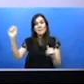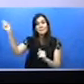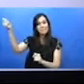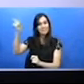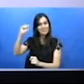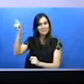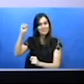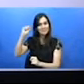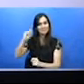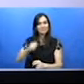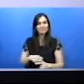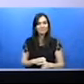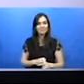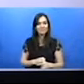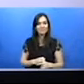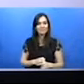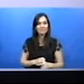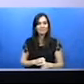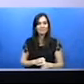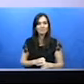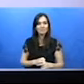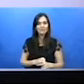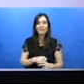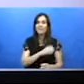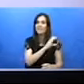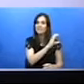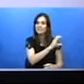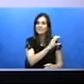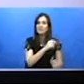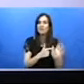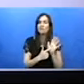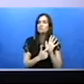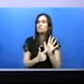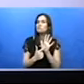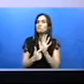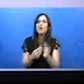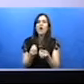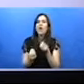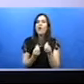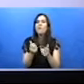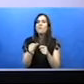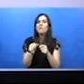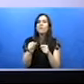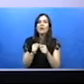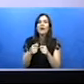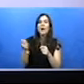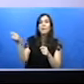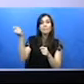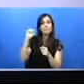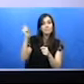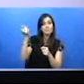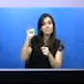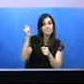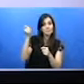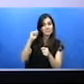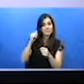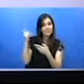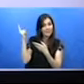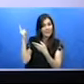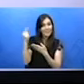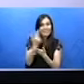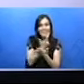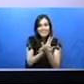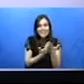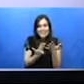Na letra C, nós vamos fazer a ilustração dessa imagem. Então, eu já vou mostrar para vocês uma ilustração. Olha